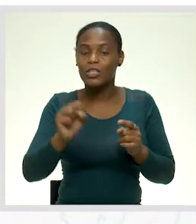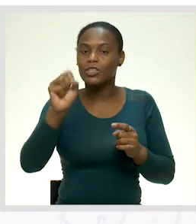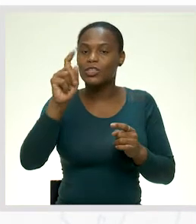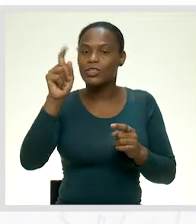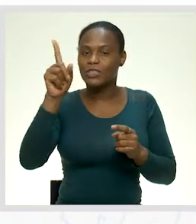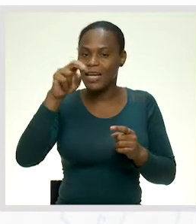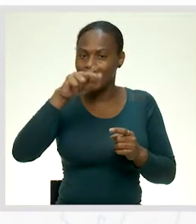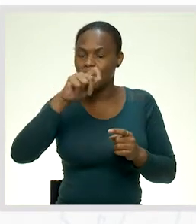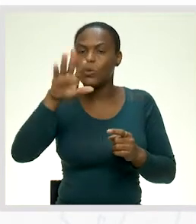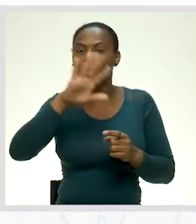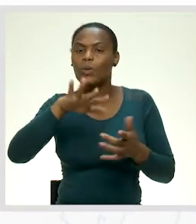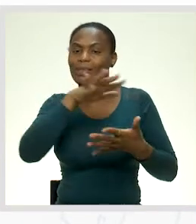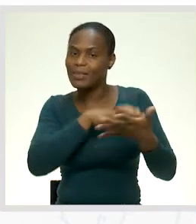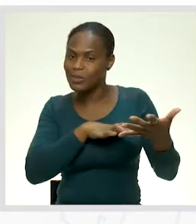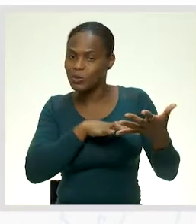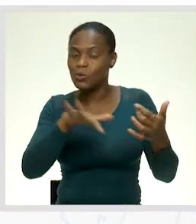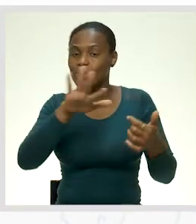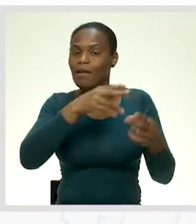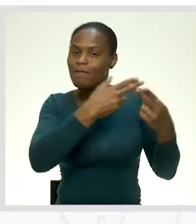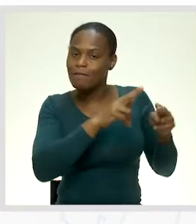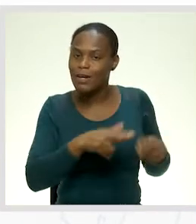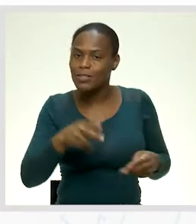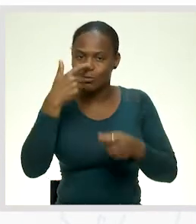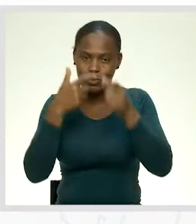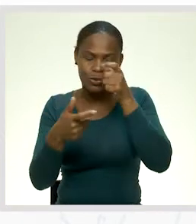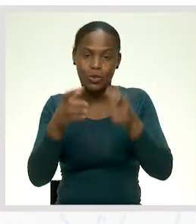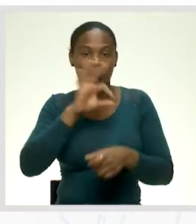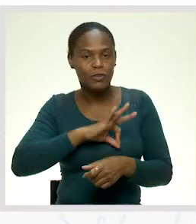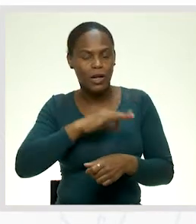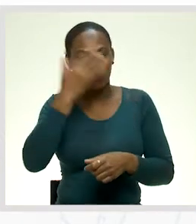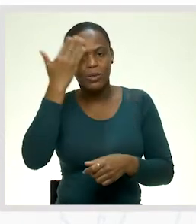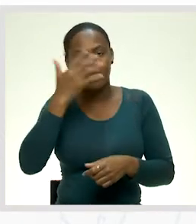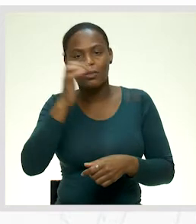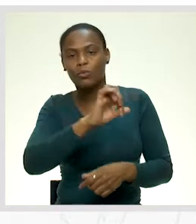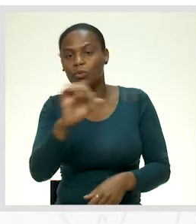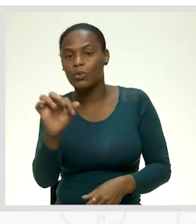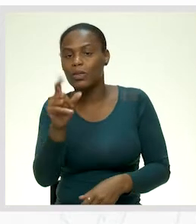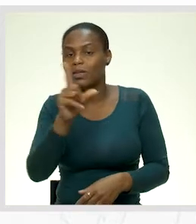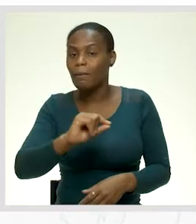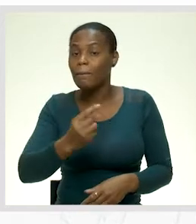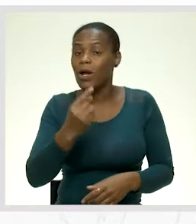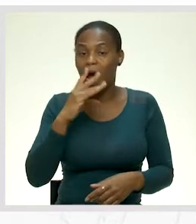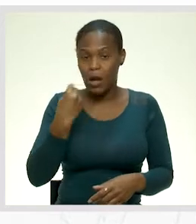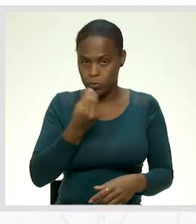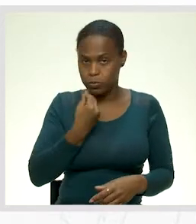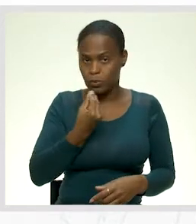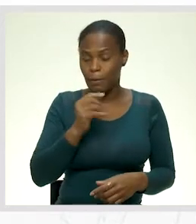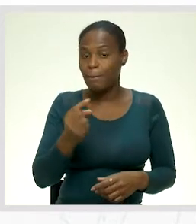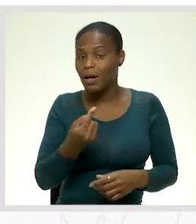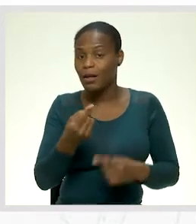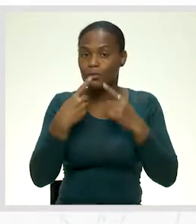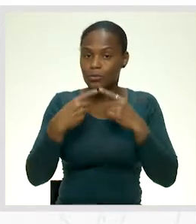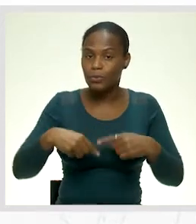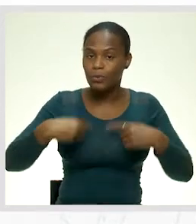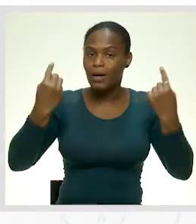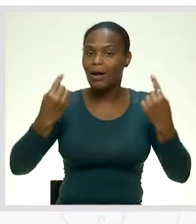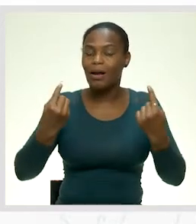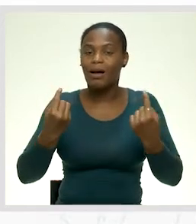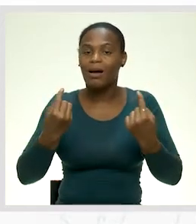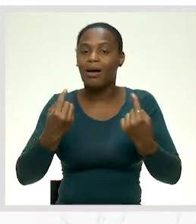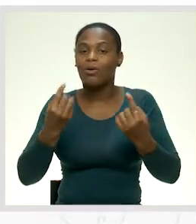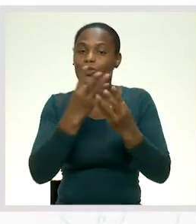textual utilizado por diversos profissionais no seu dia a dia e também por estudantes para divulgar os